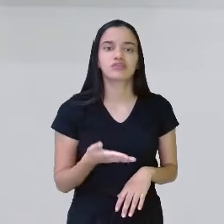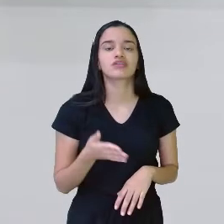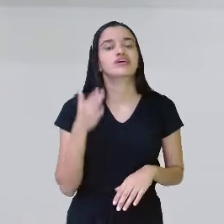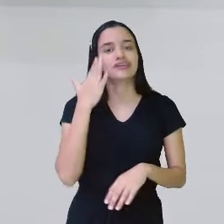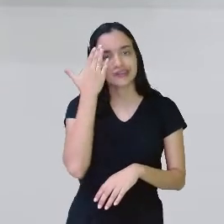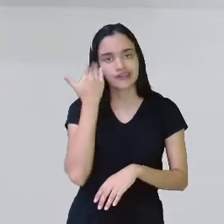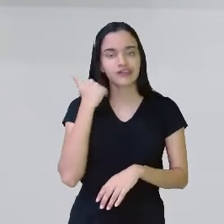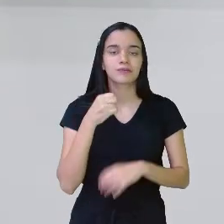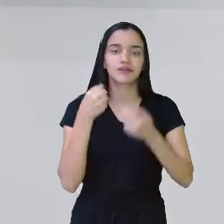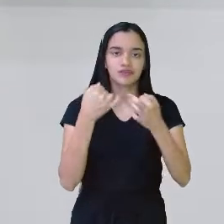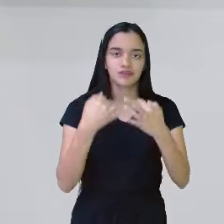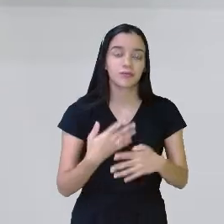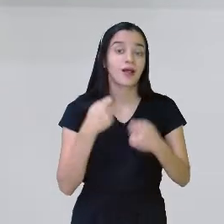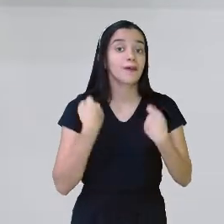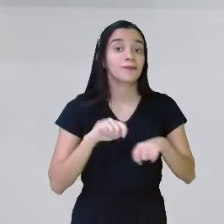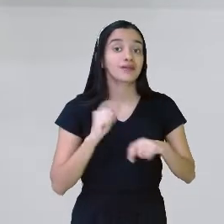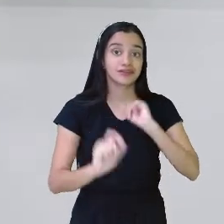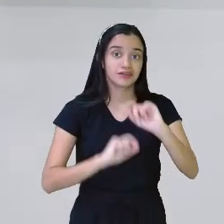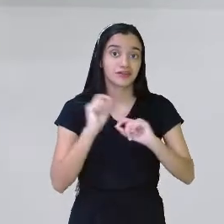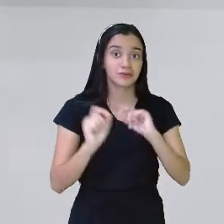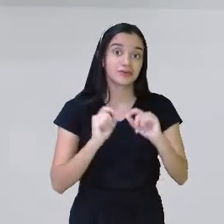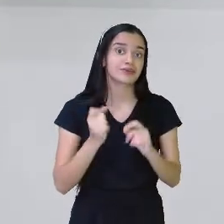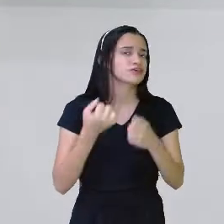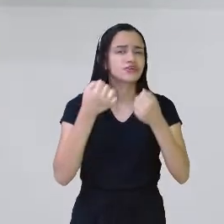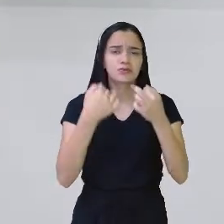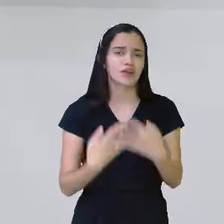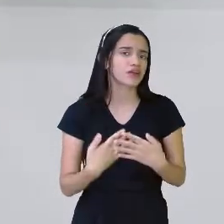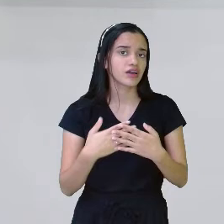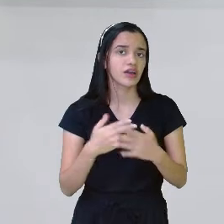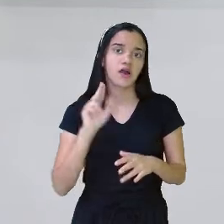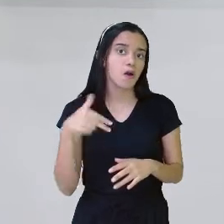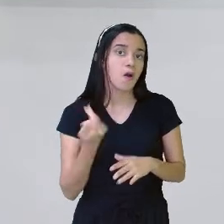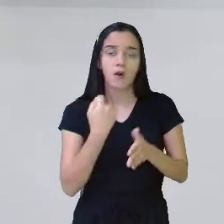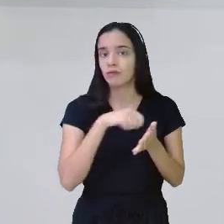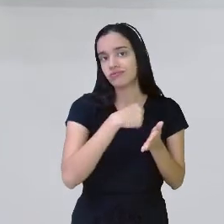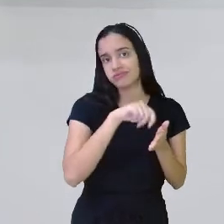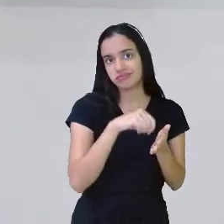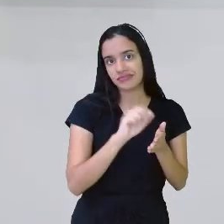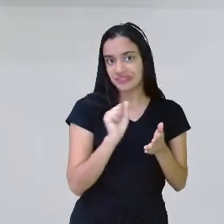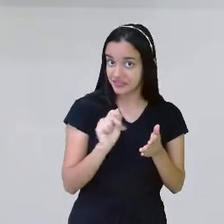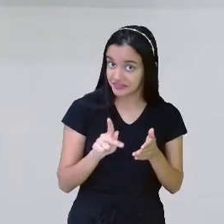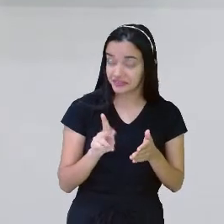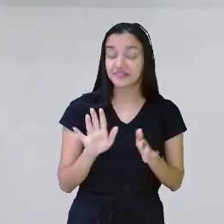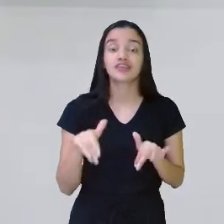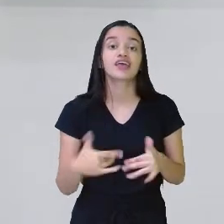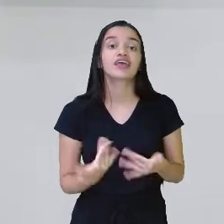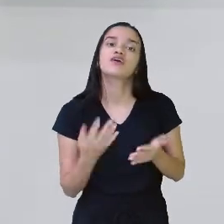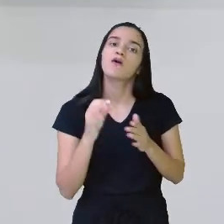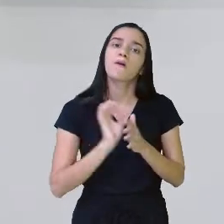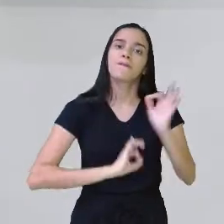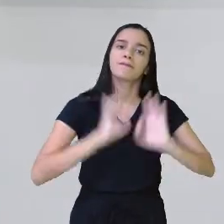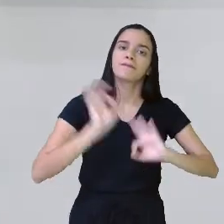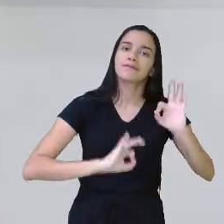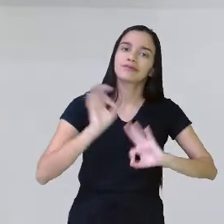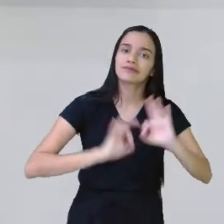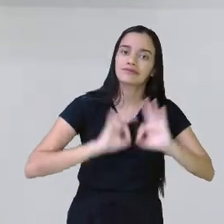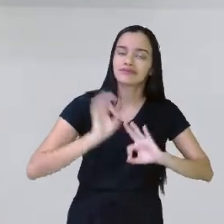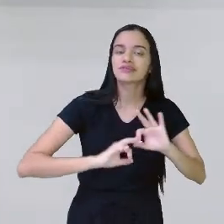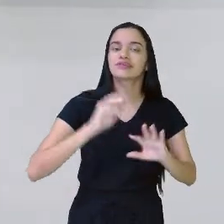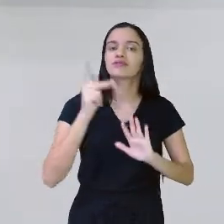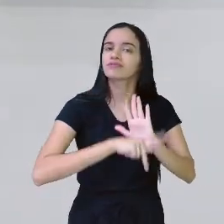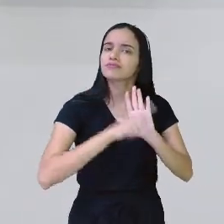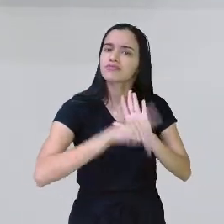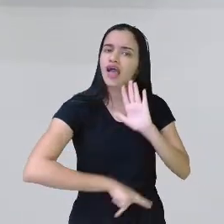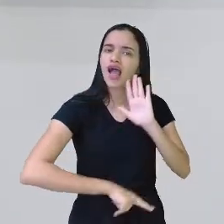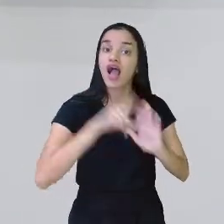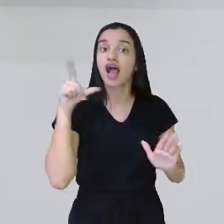sabe o que vai falar, então a gente só precisa falar. Ou, no caso, escrever, né? Planejando e projetando antes